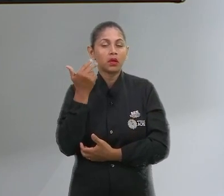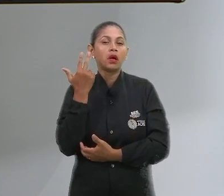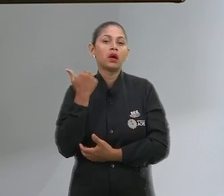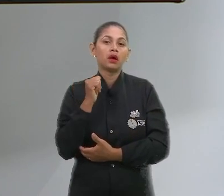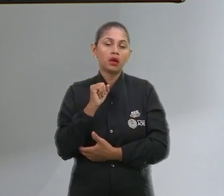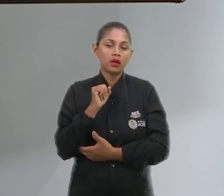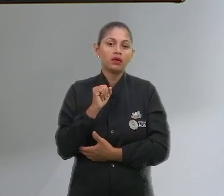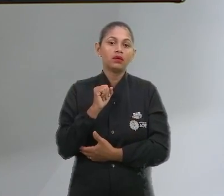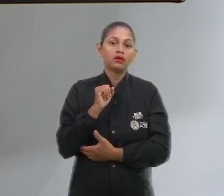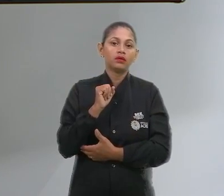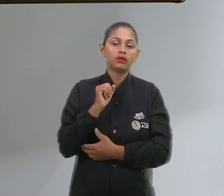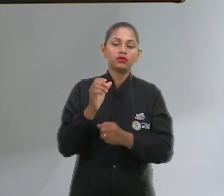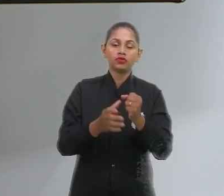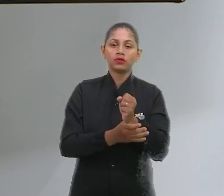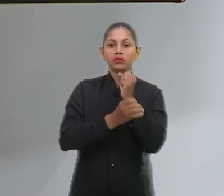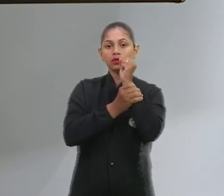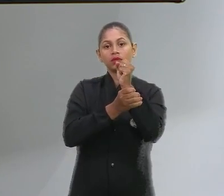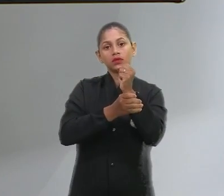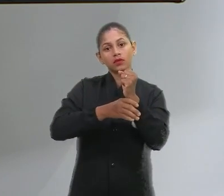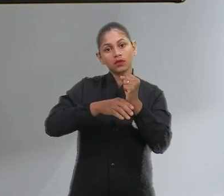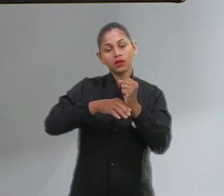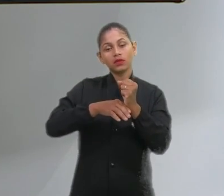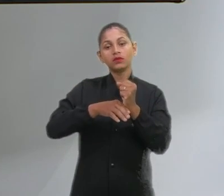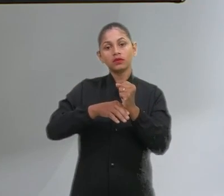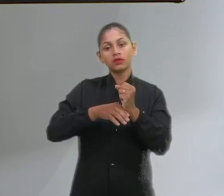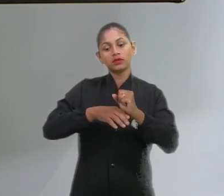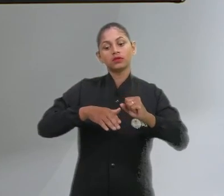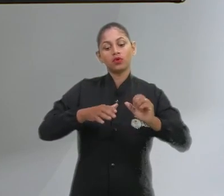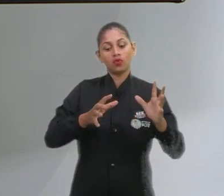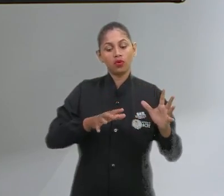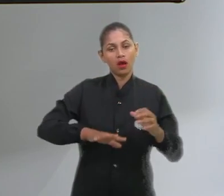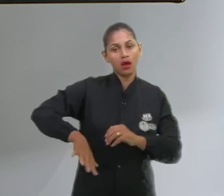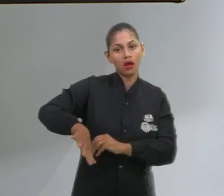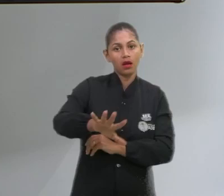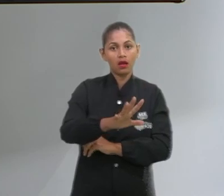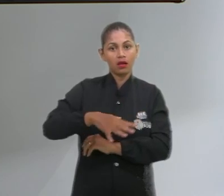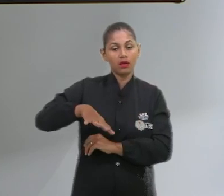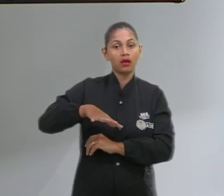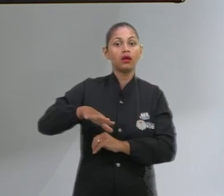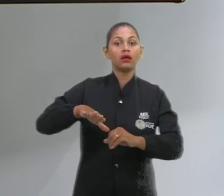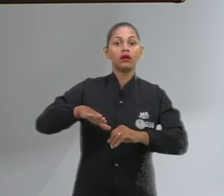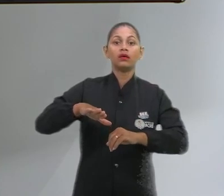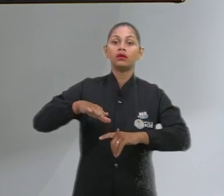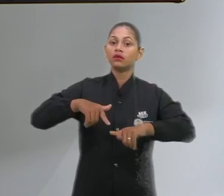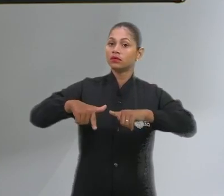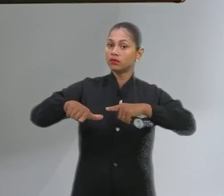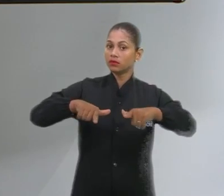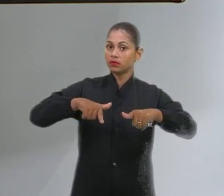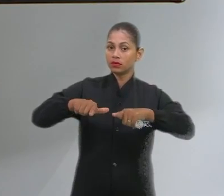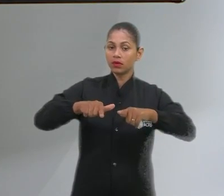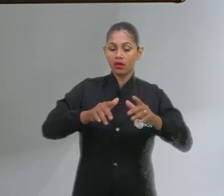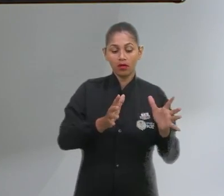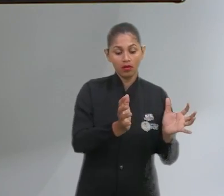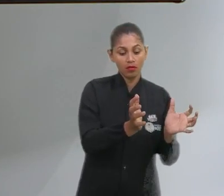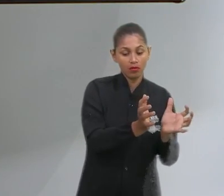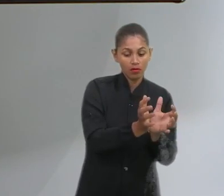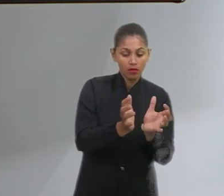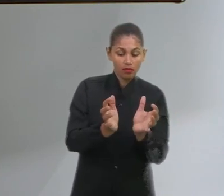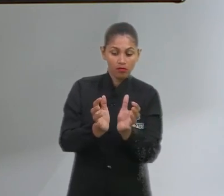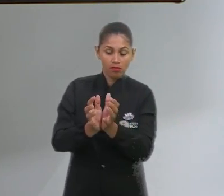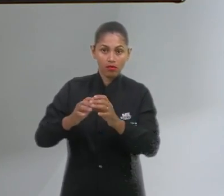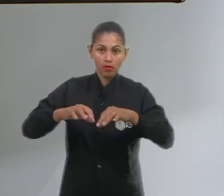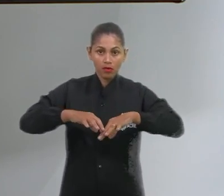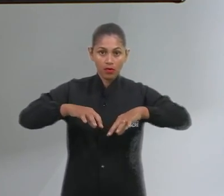que seria o mundo do trabalho no capitalismo e ainda definiu as classes sociais,